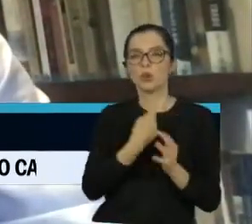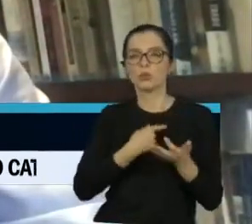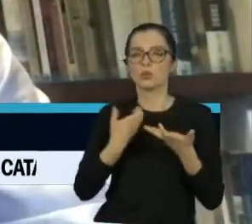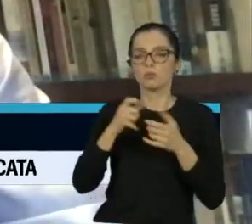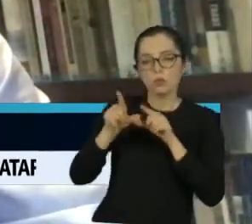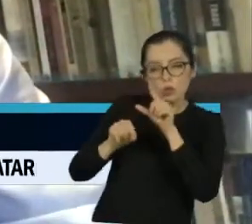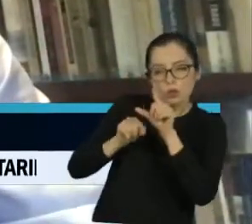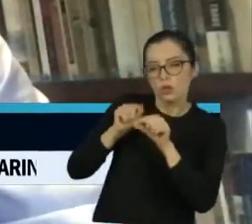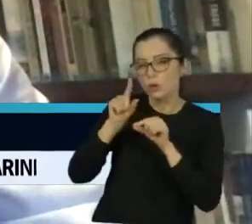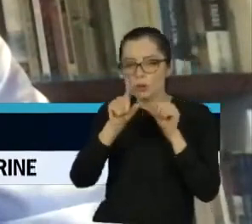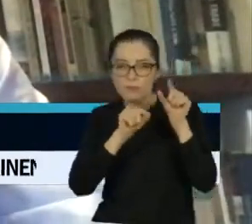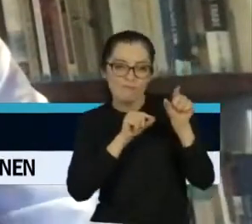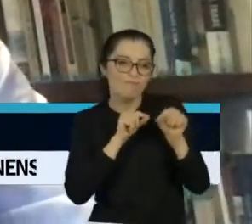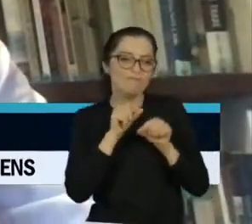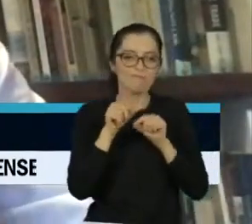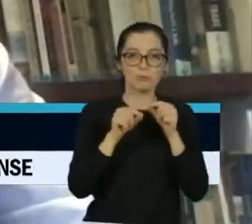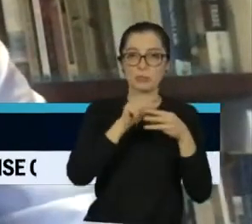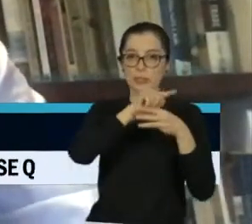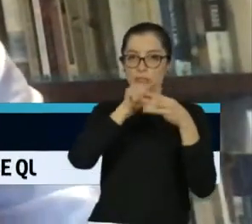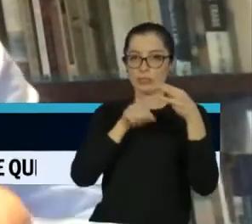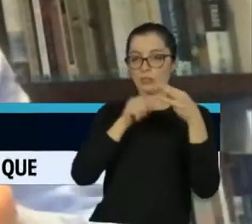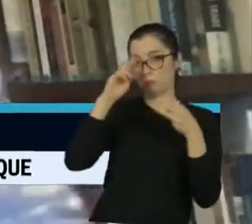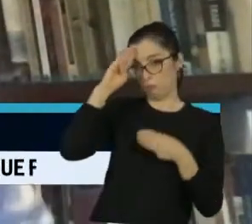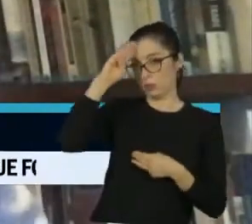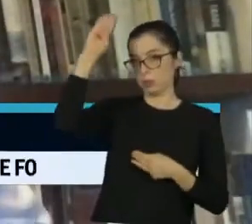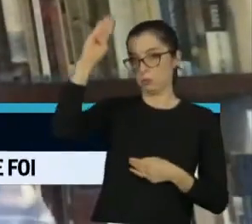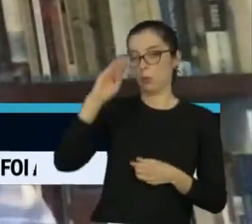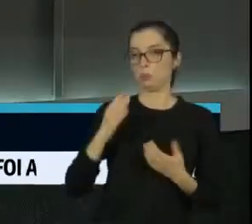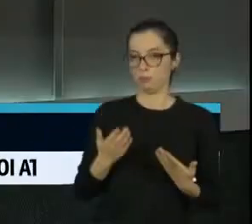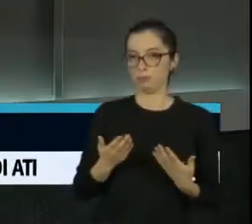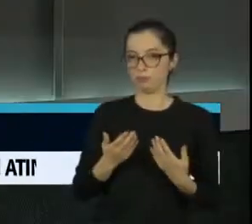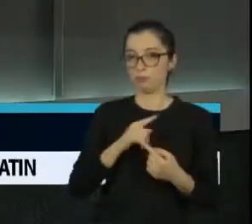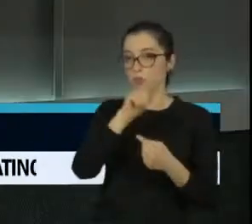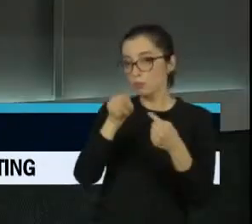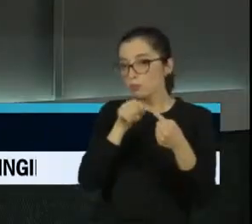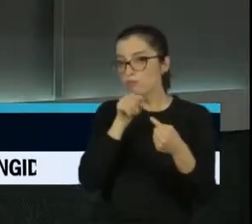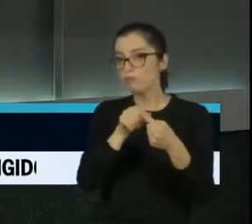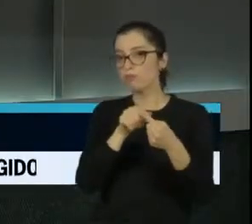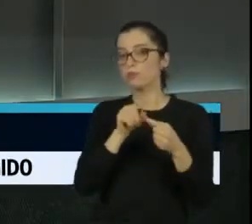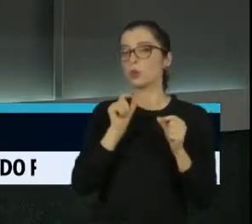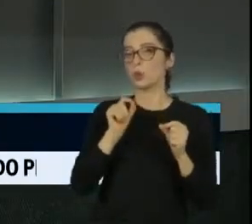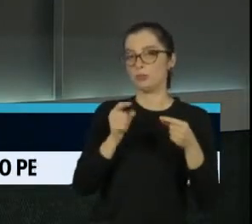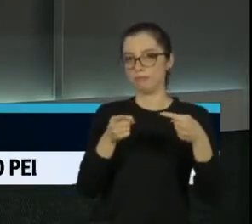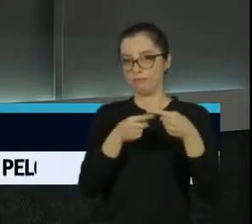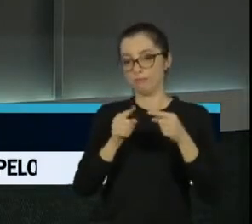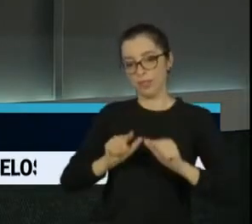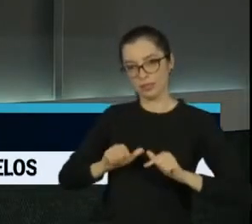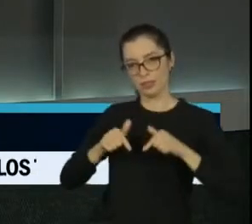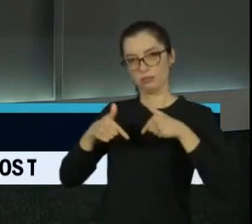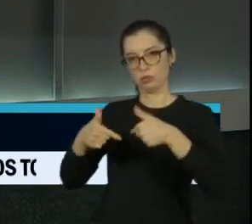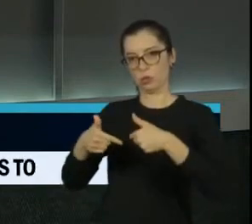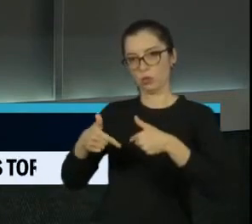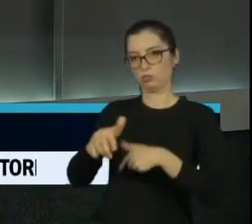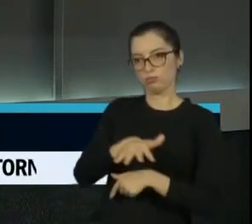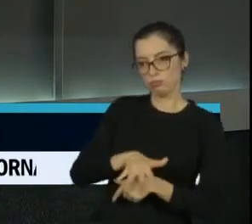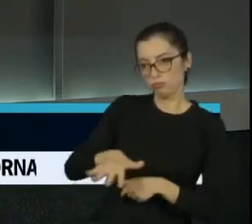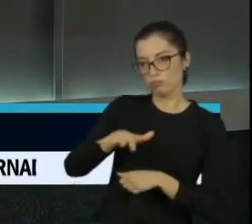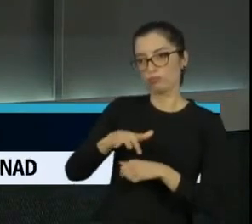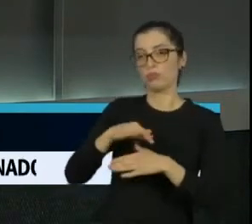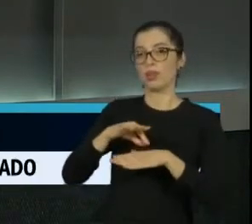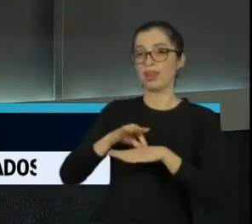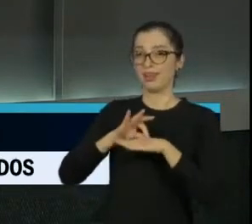selecionamos 4 medidas principais, quer dizer, a atuação no ciclo da carne, vendo